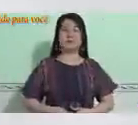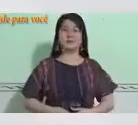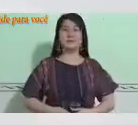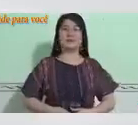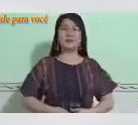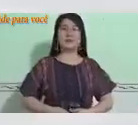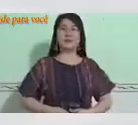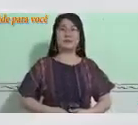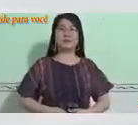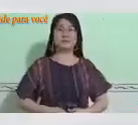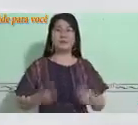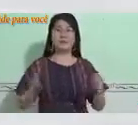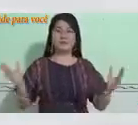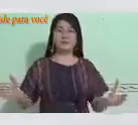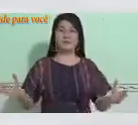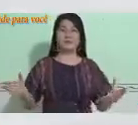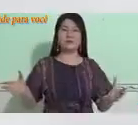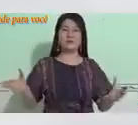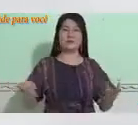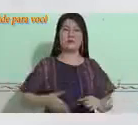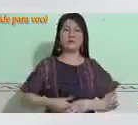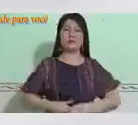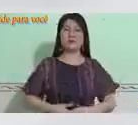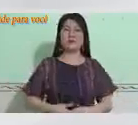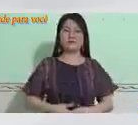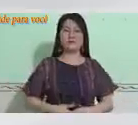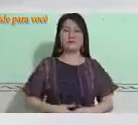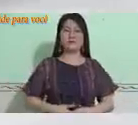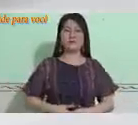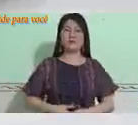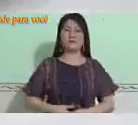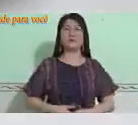Saiba mais sobre este assunto em doenças psicossomáticas.